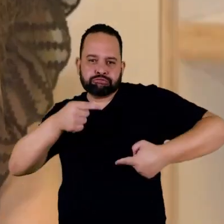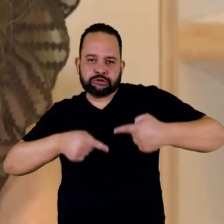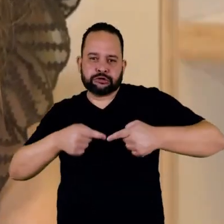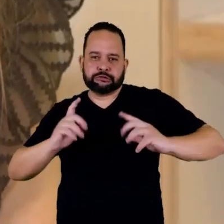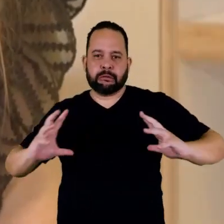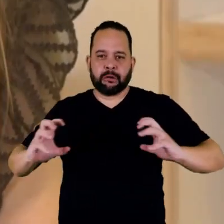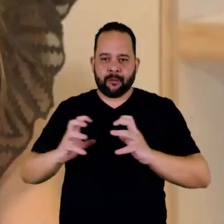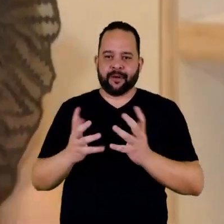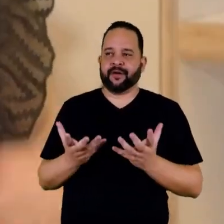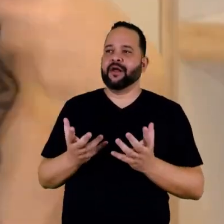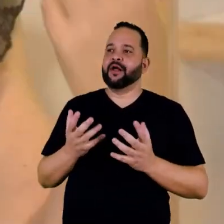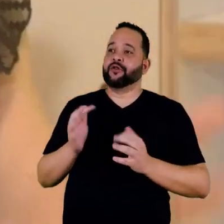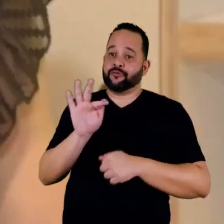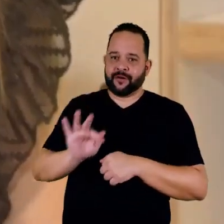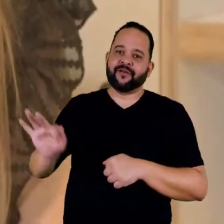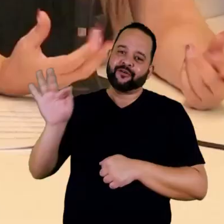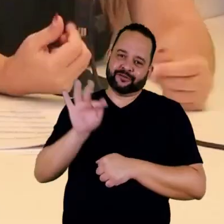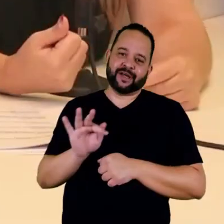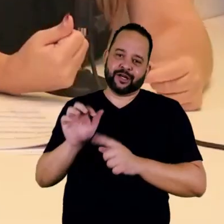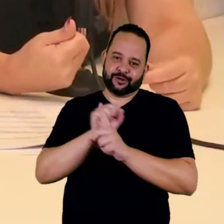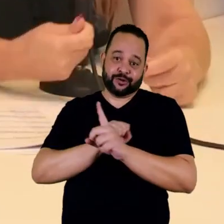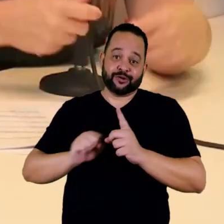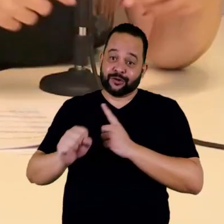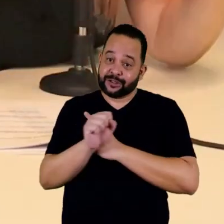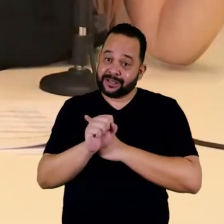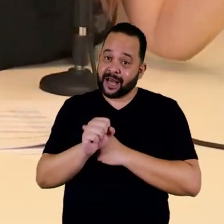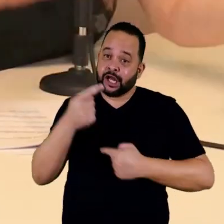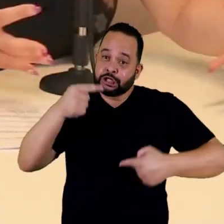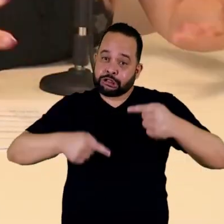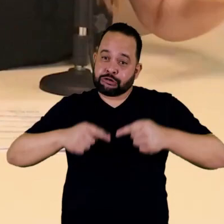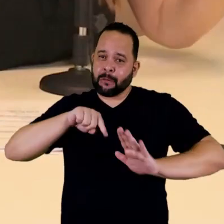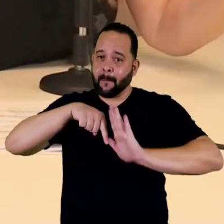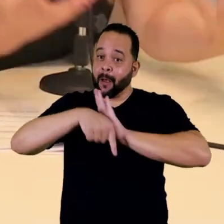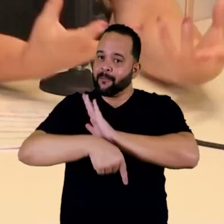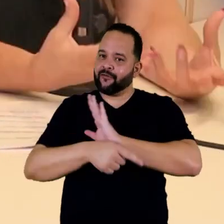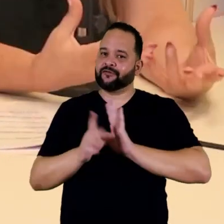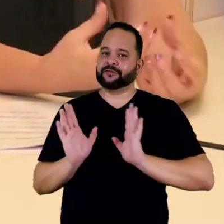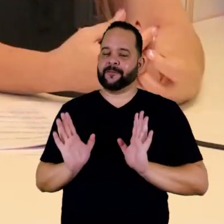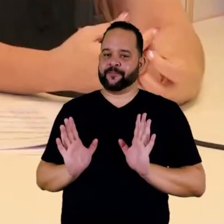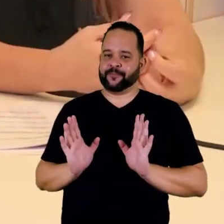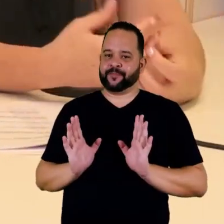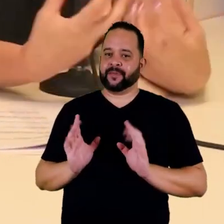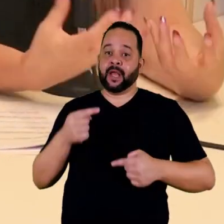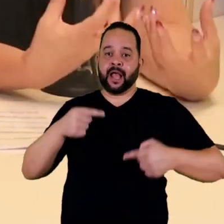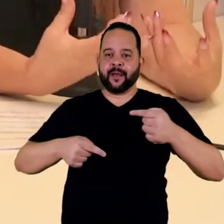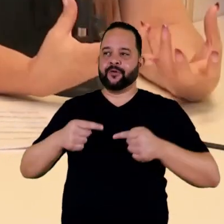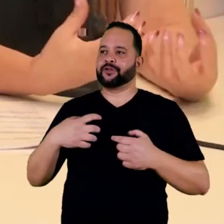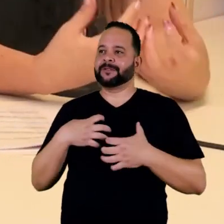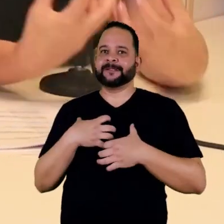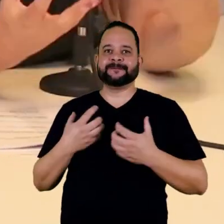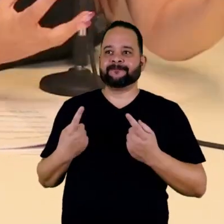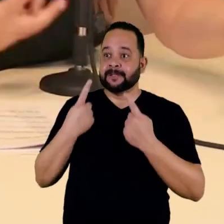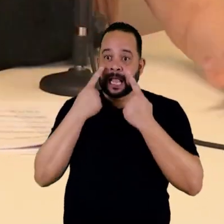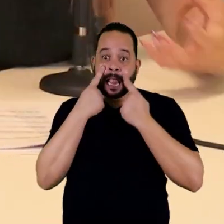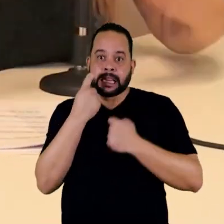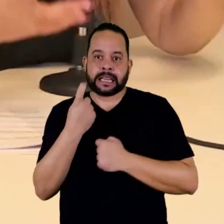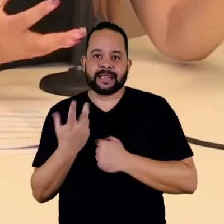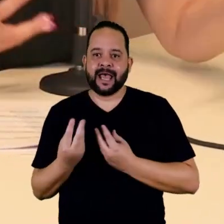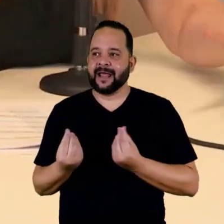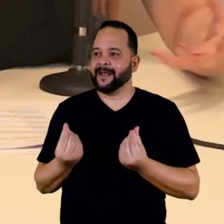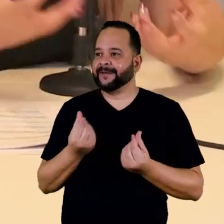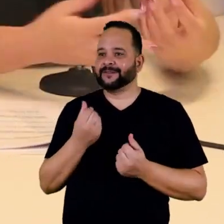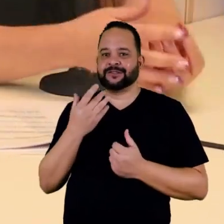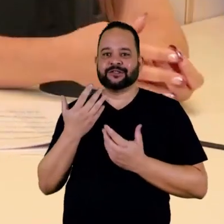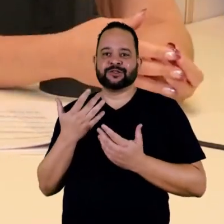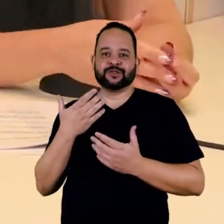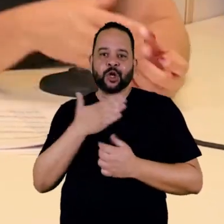numa faculdade como a sociologia muito mais ainda então aí a a política começou a picar né a embarcar